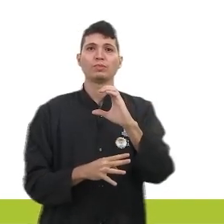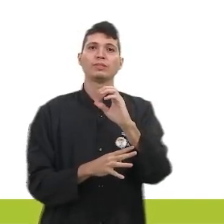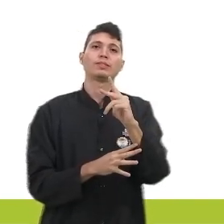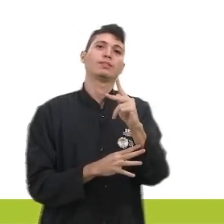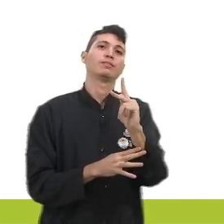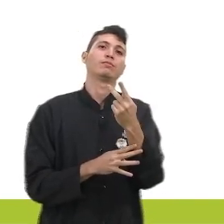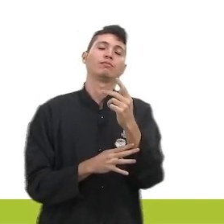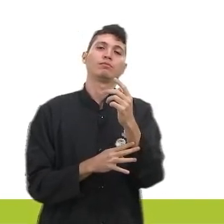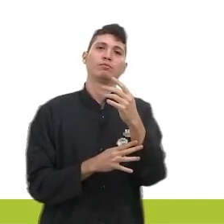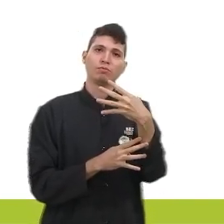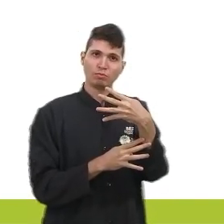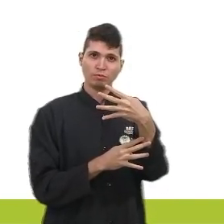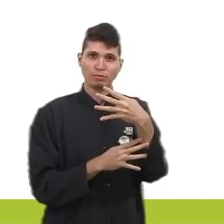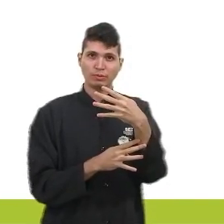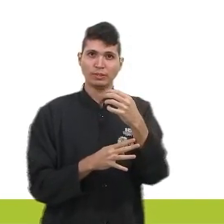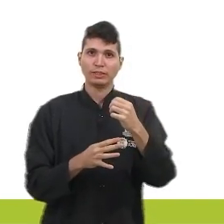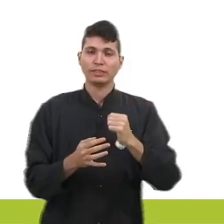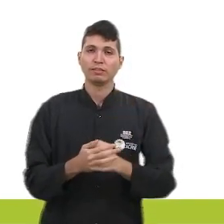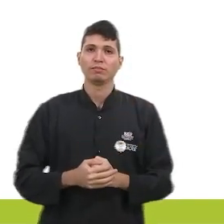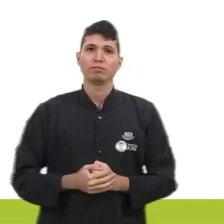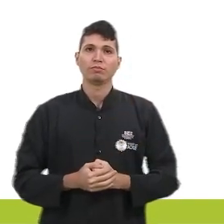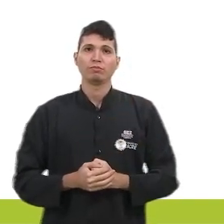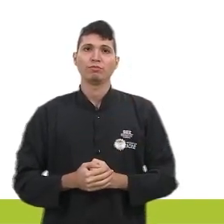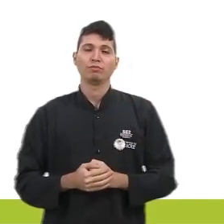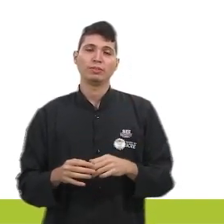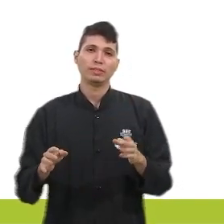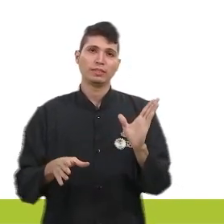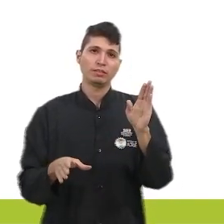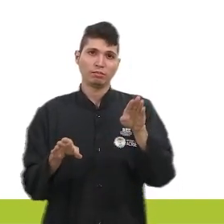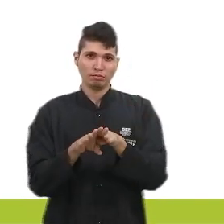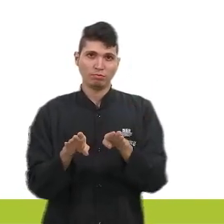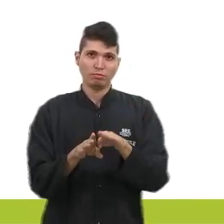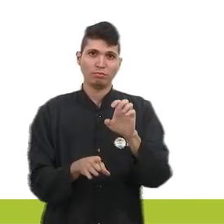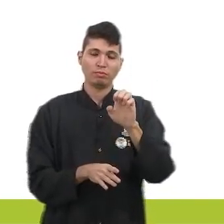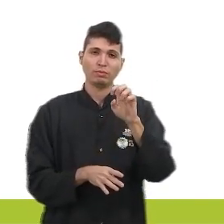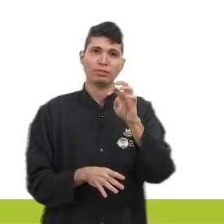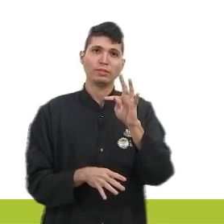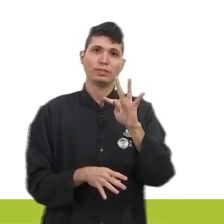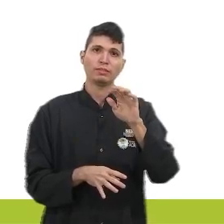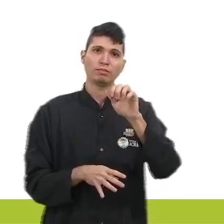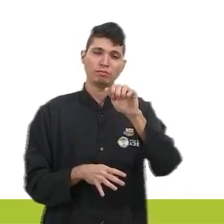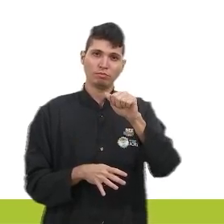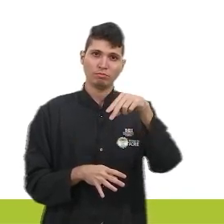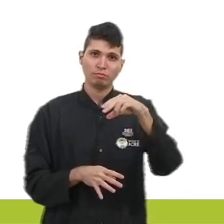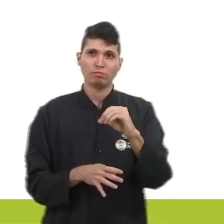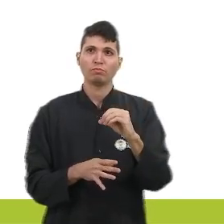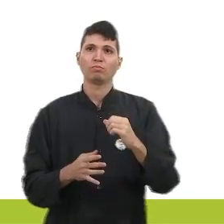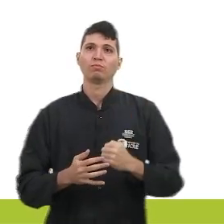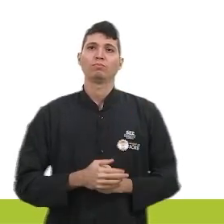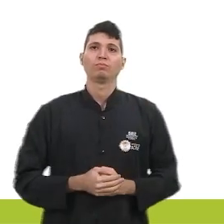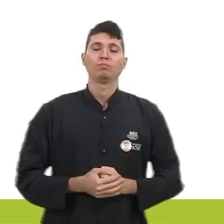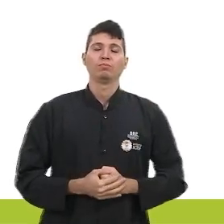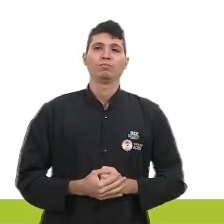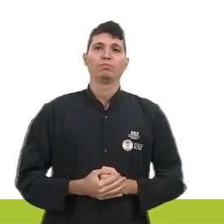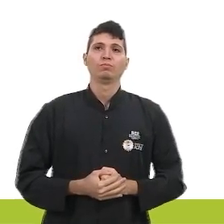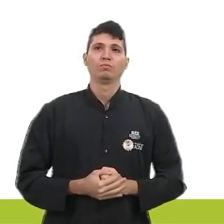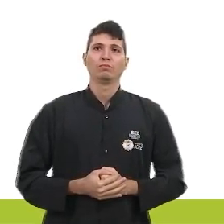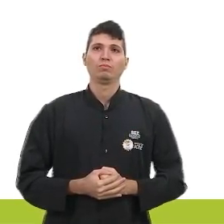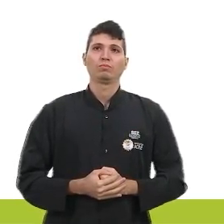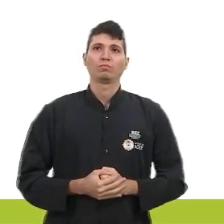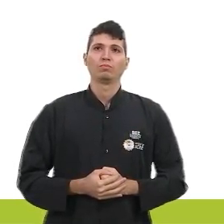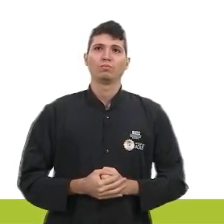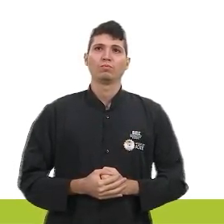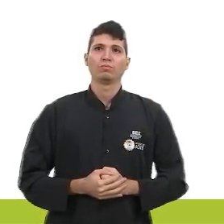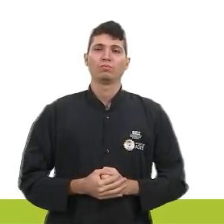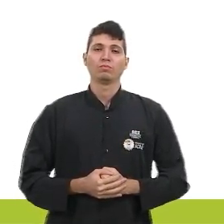tenho o etano, que é o C2H3. Também é uma decomposição de matéria orgânica, e esse cara, hoje, no